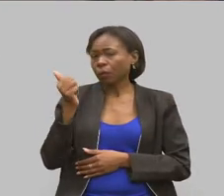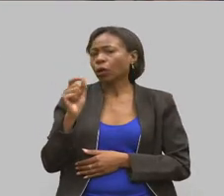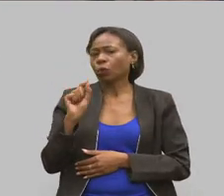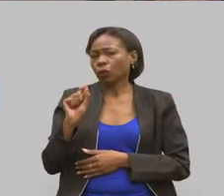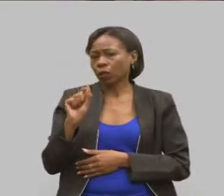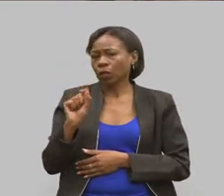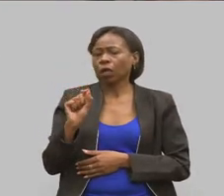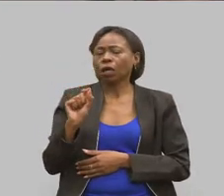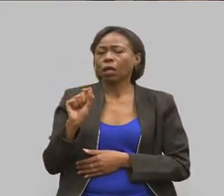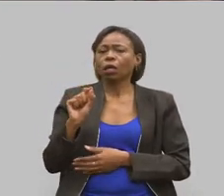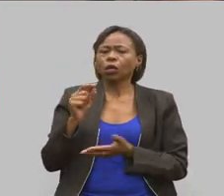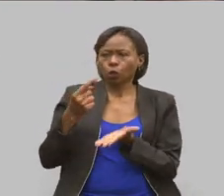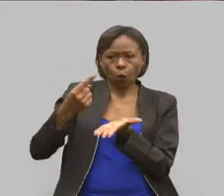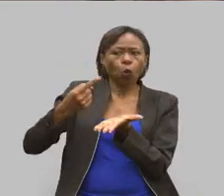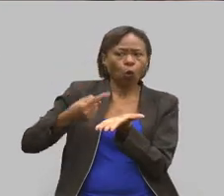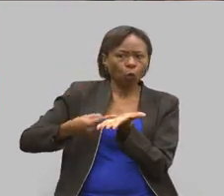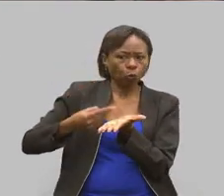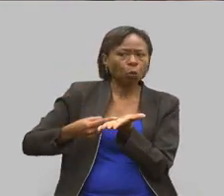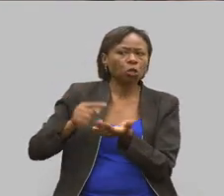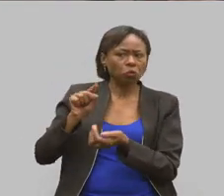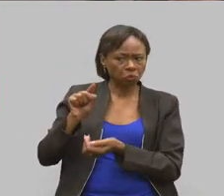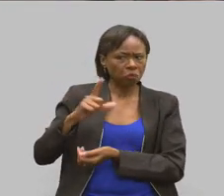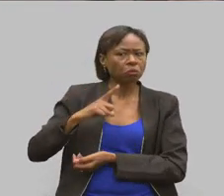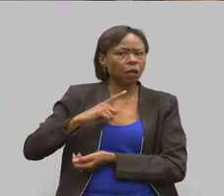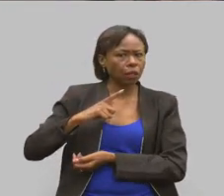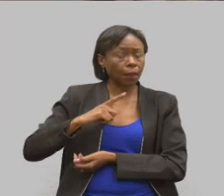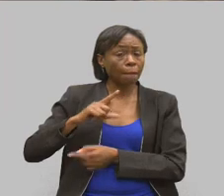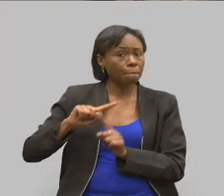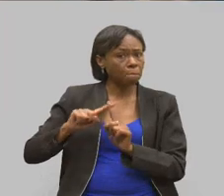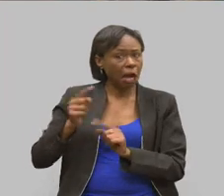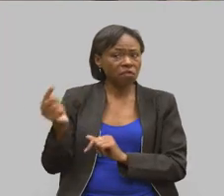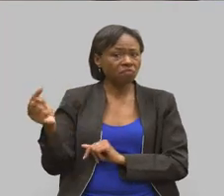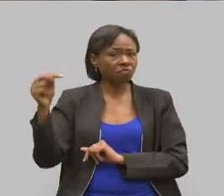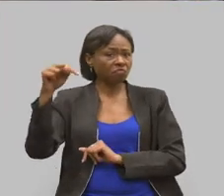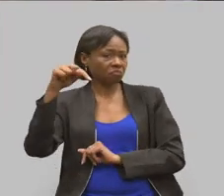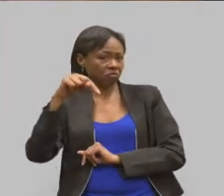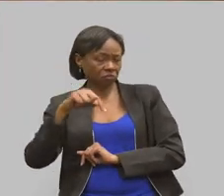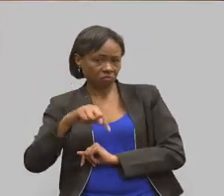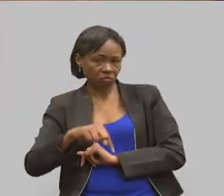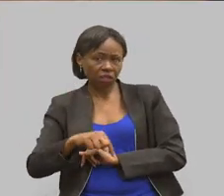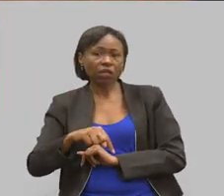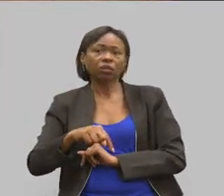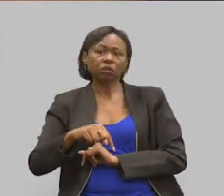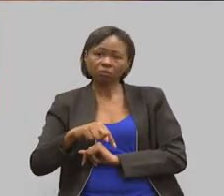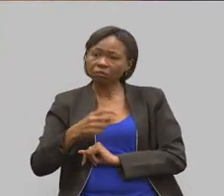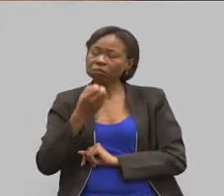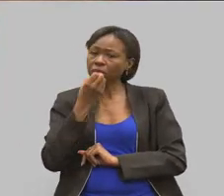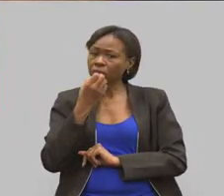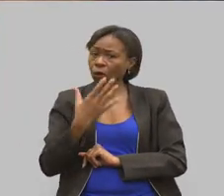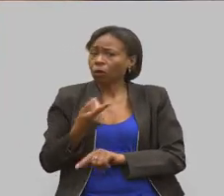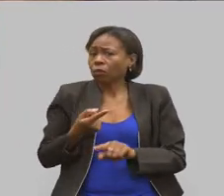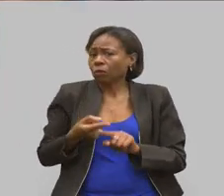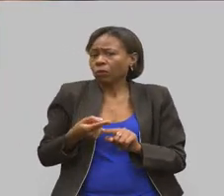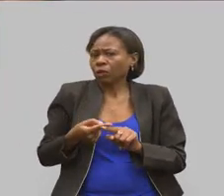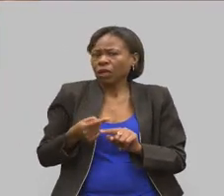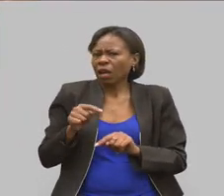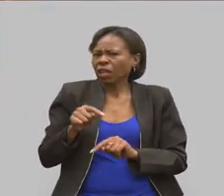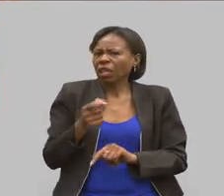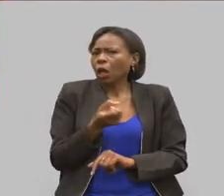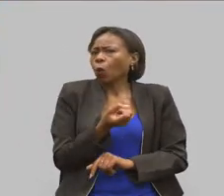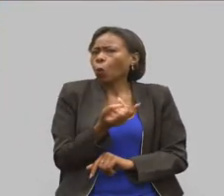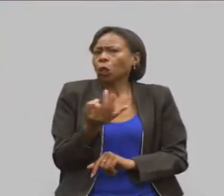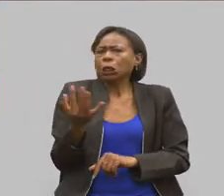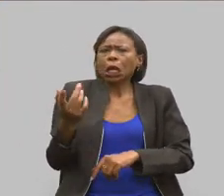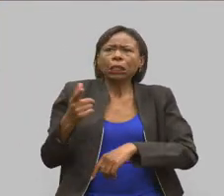compromisso você se prontificou a vir porque aqui não é questão de quantidade de